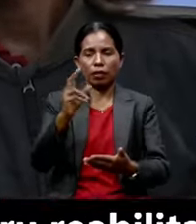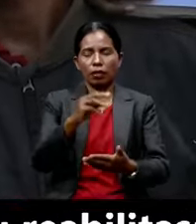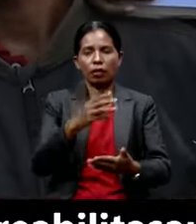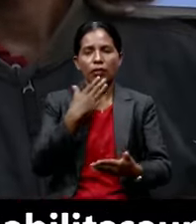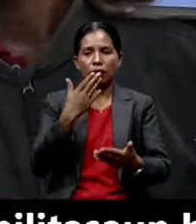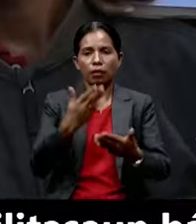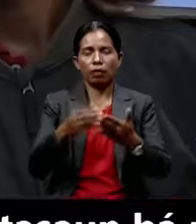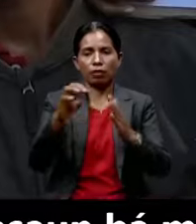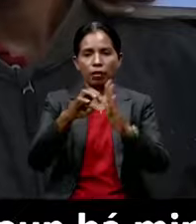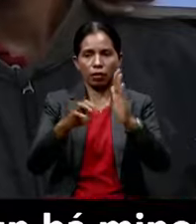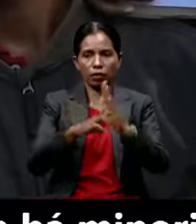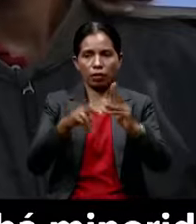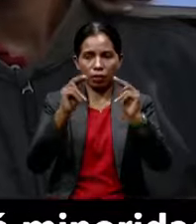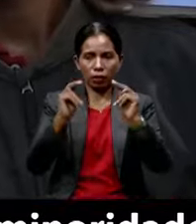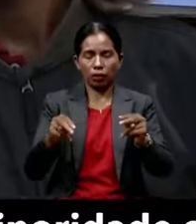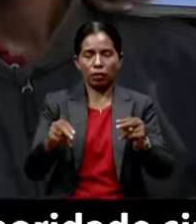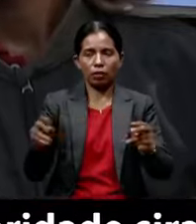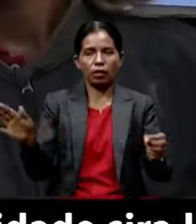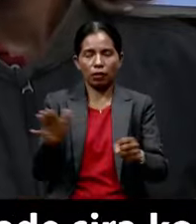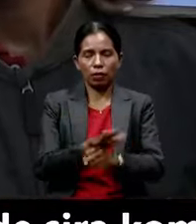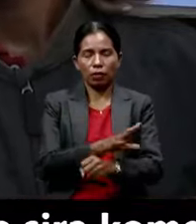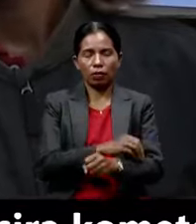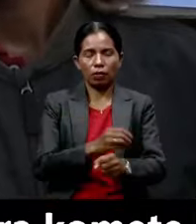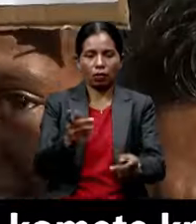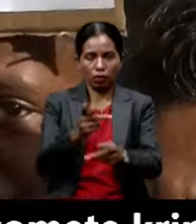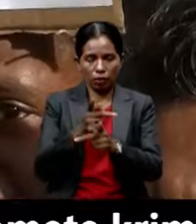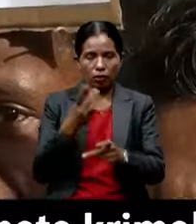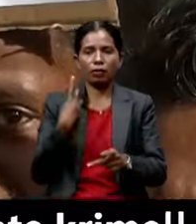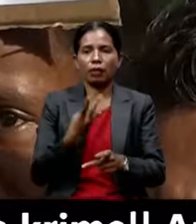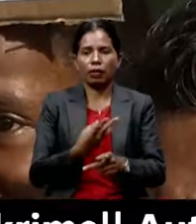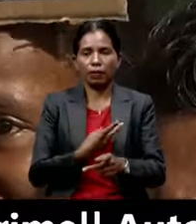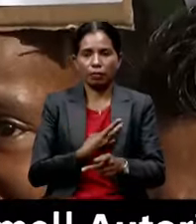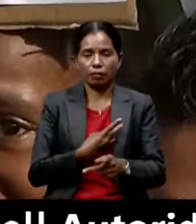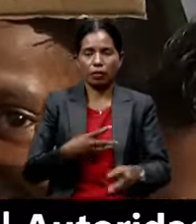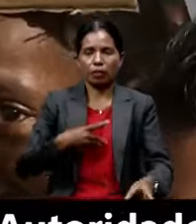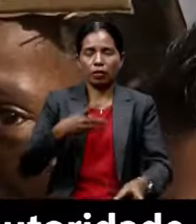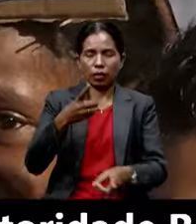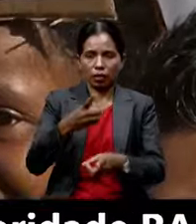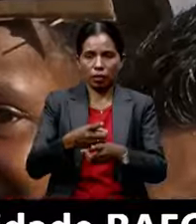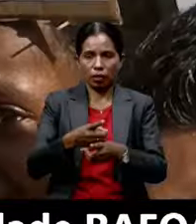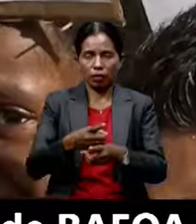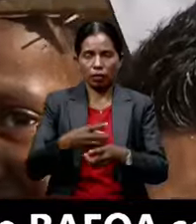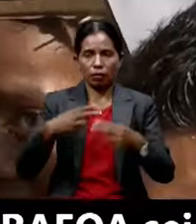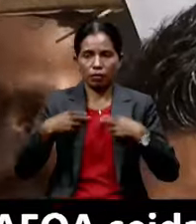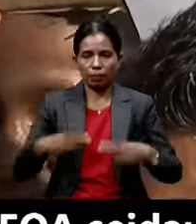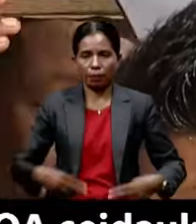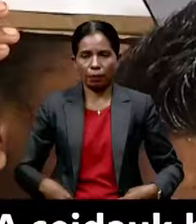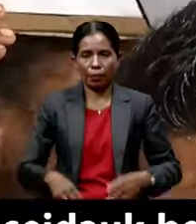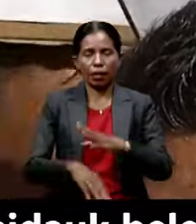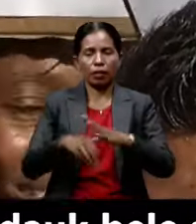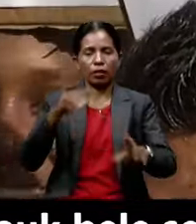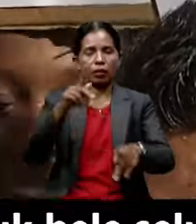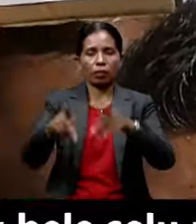obrigação estado tem que acono ato protege a minha direito humanos. Assai comunidade sira